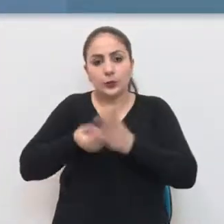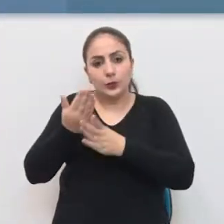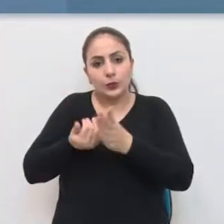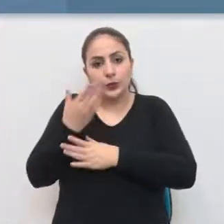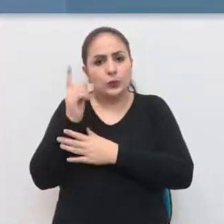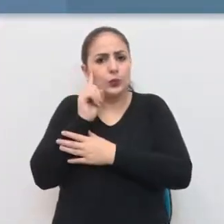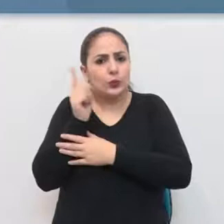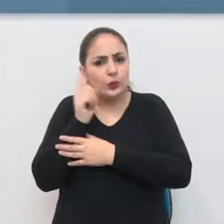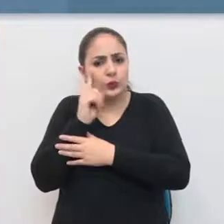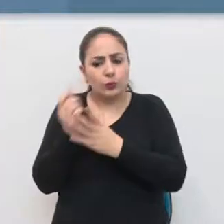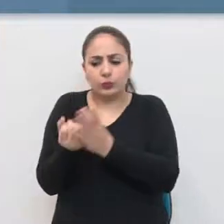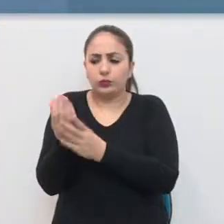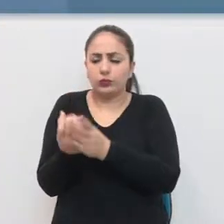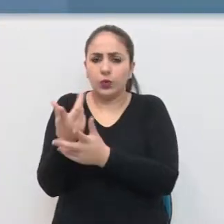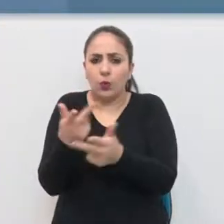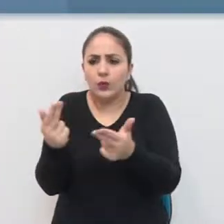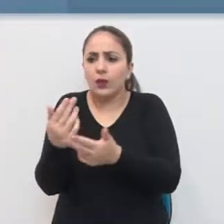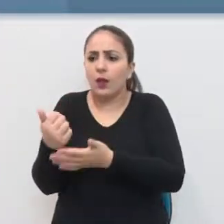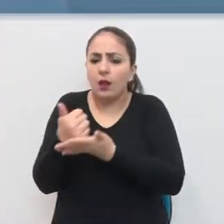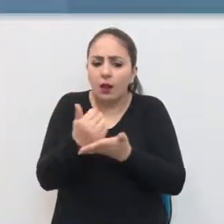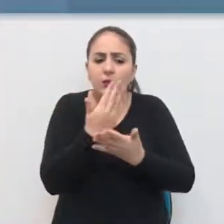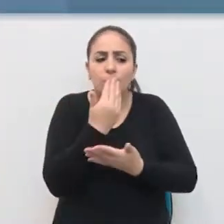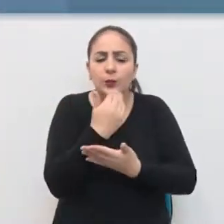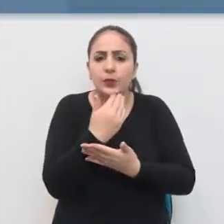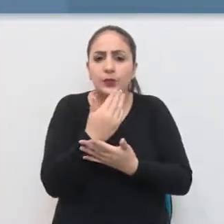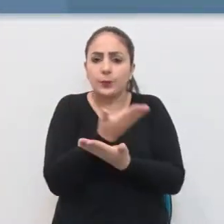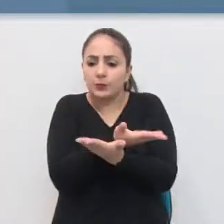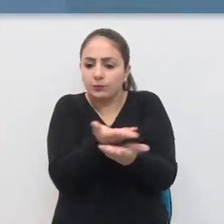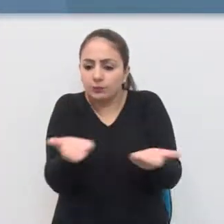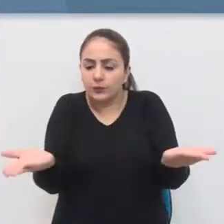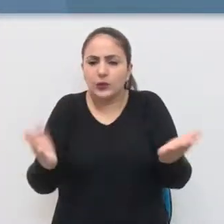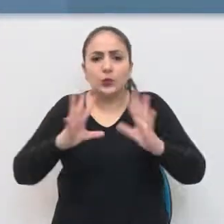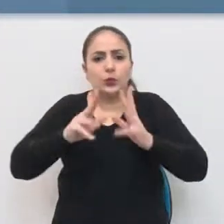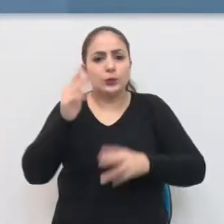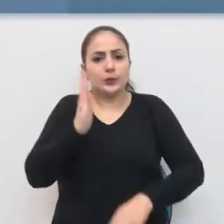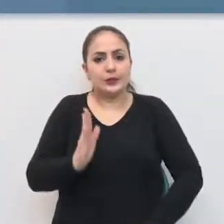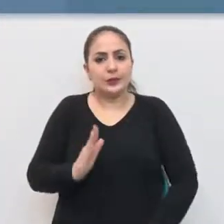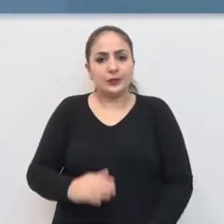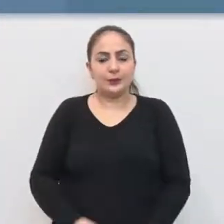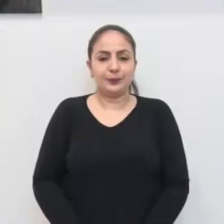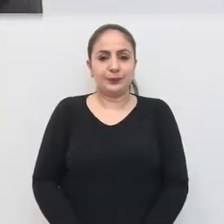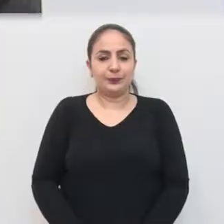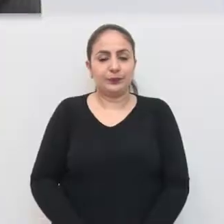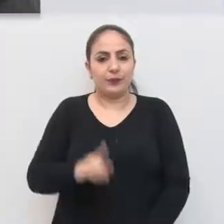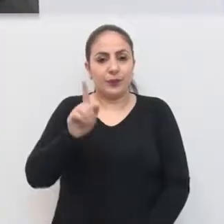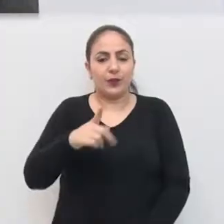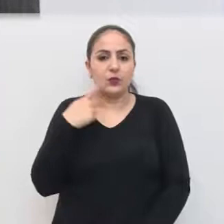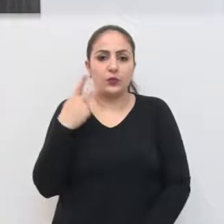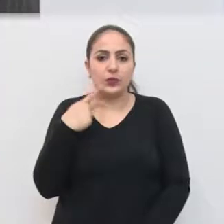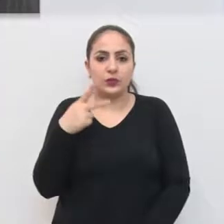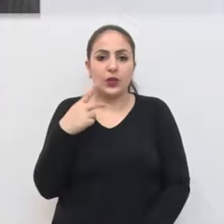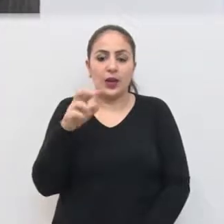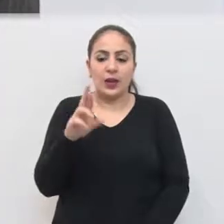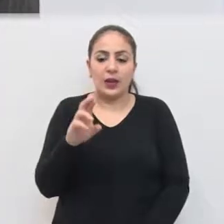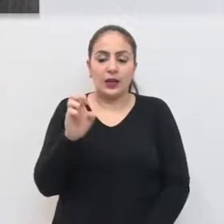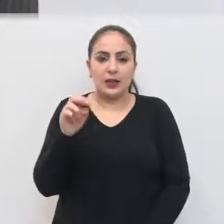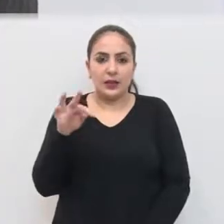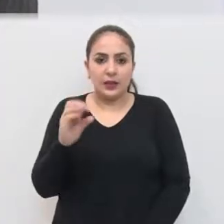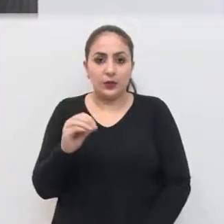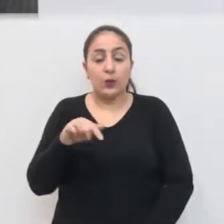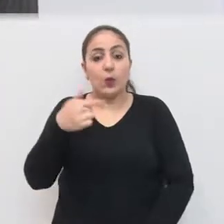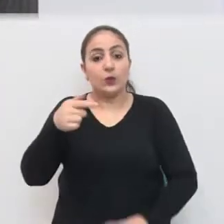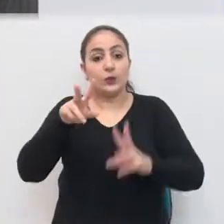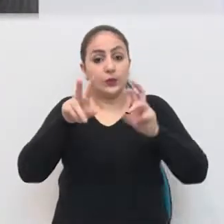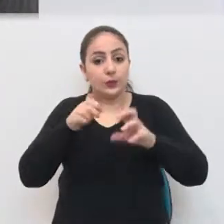produtores que fazem do dia a dia da produção e que levam comida à mesa de todos os brasileiros com mais seriedade. É do vereador Renato Tchequer